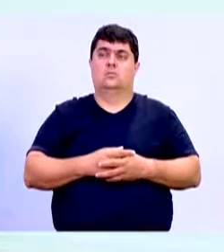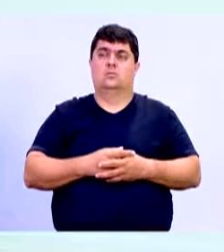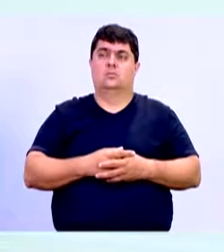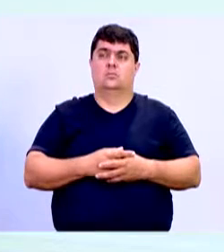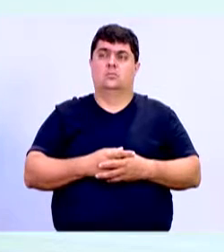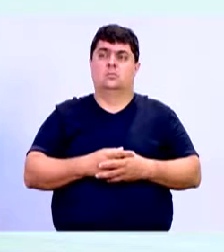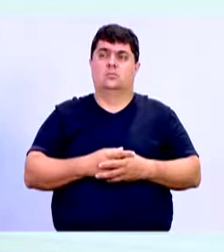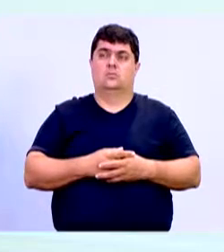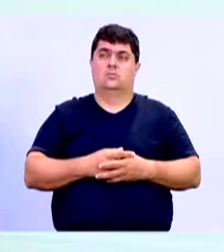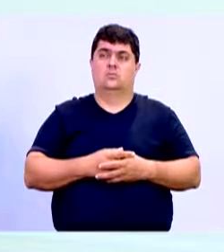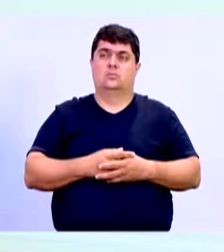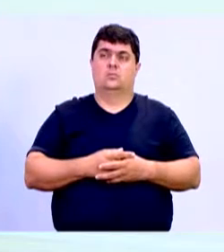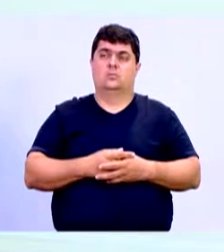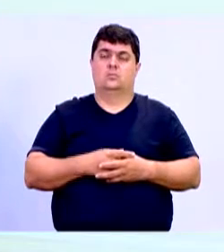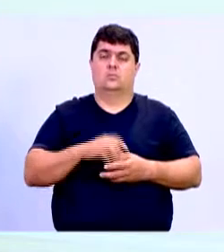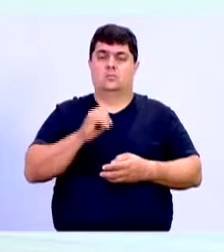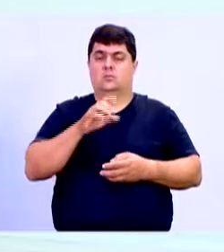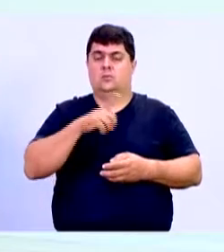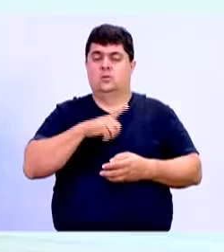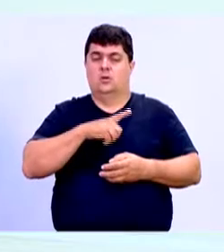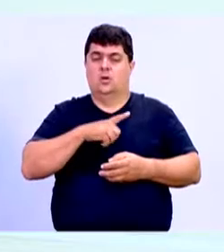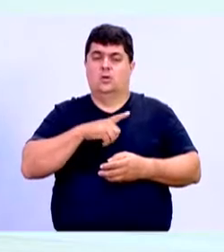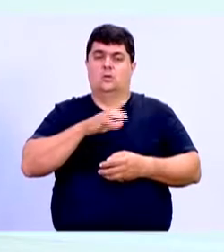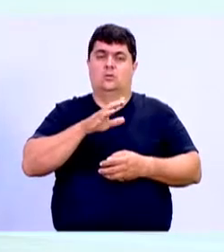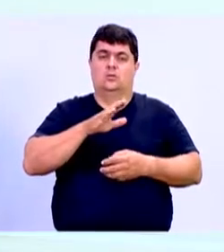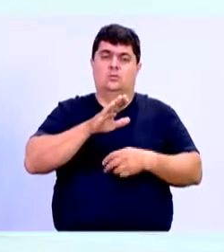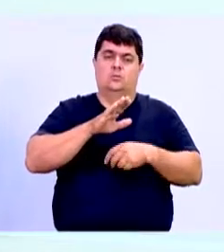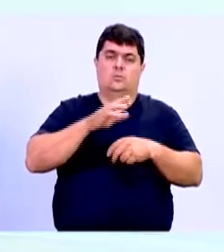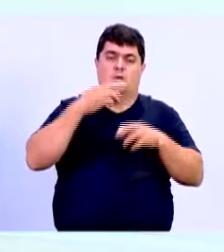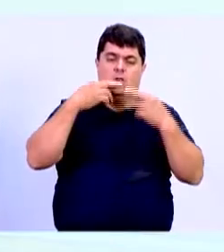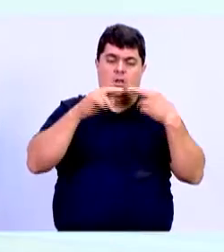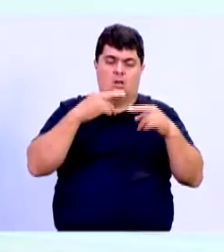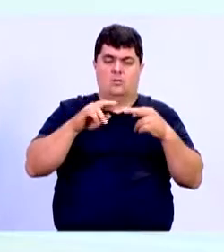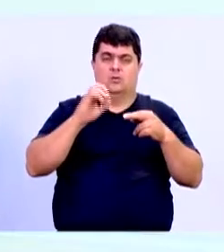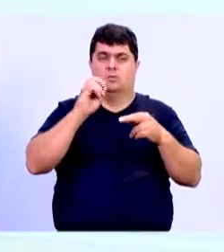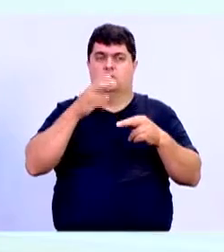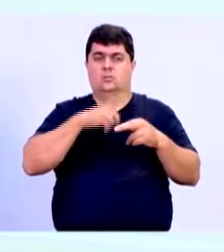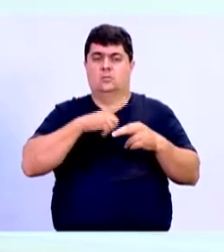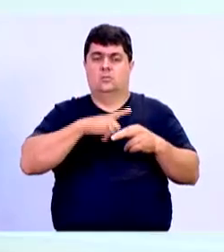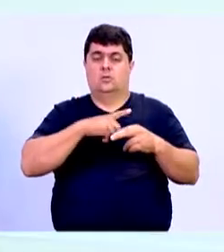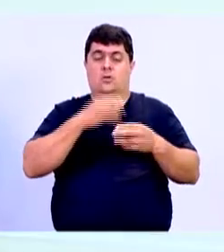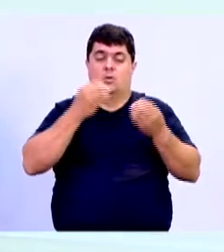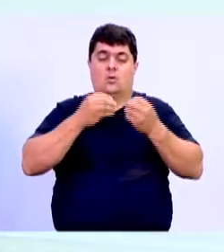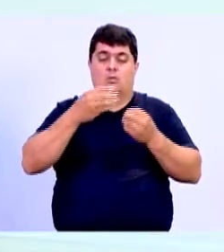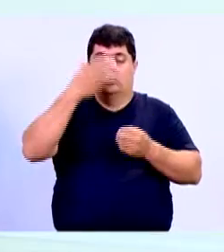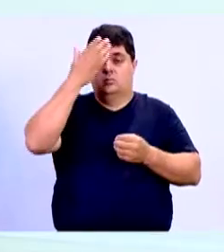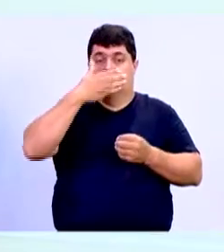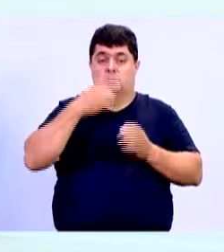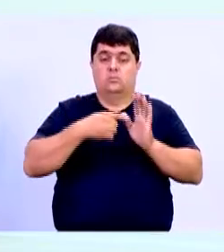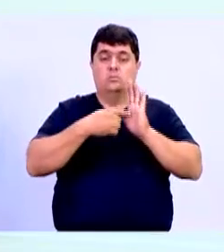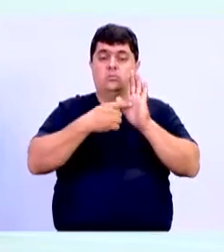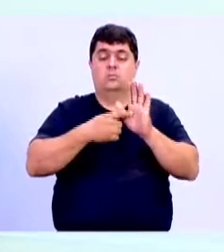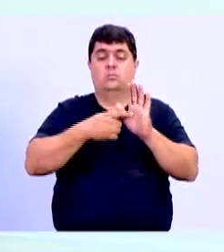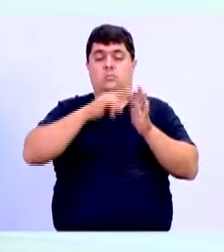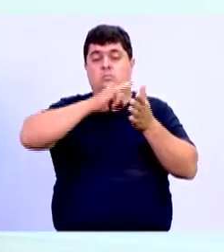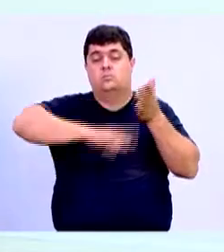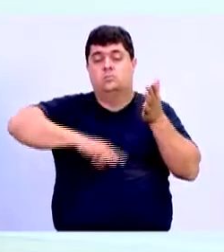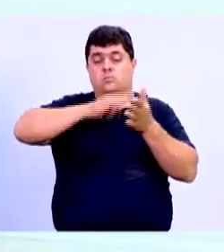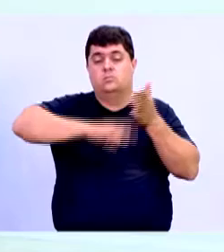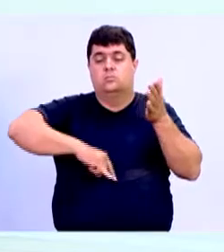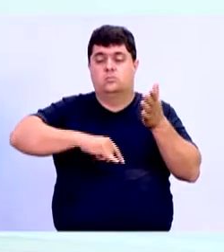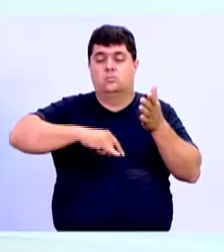alguma nova solicitação ou alguma reclamação, a gente tenha como estar documentado